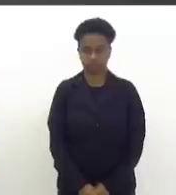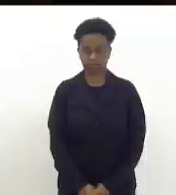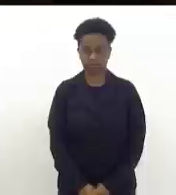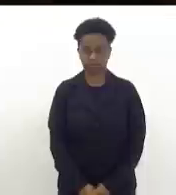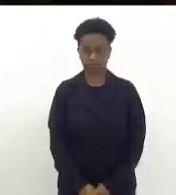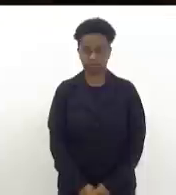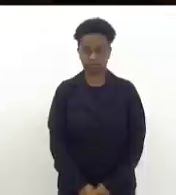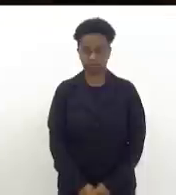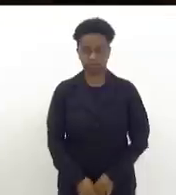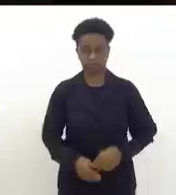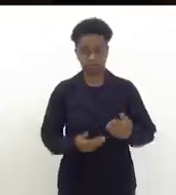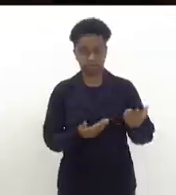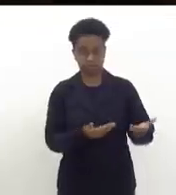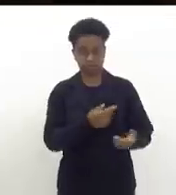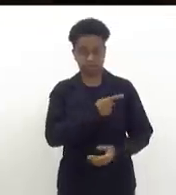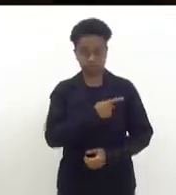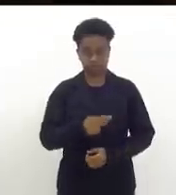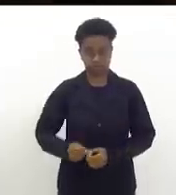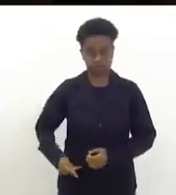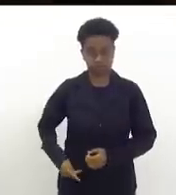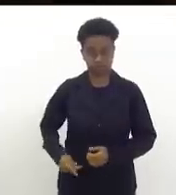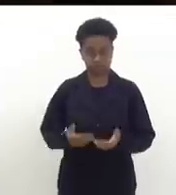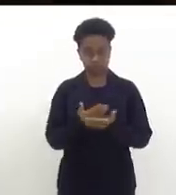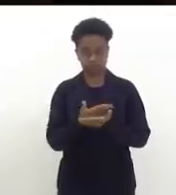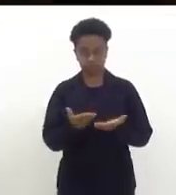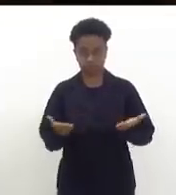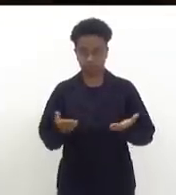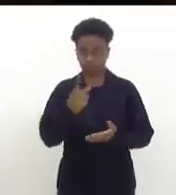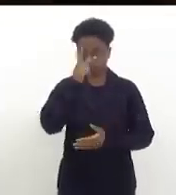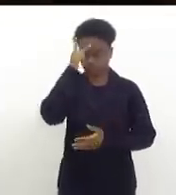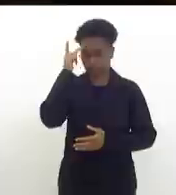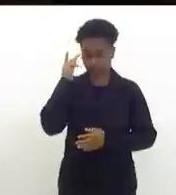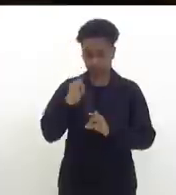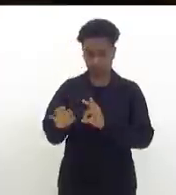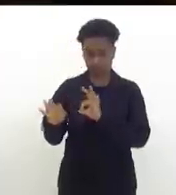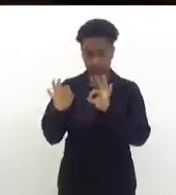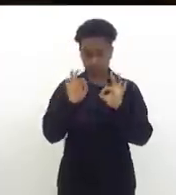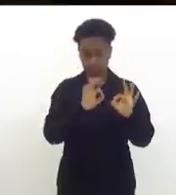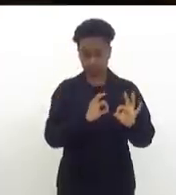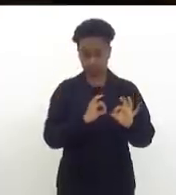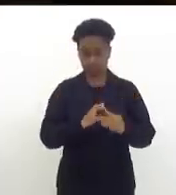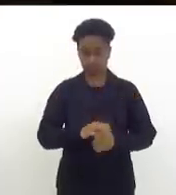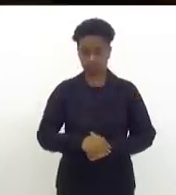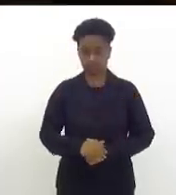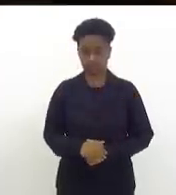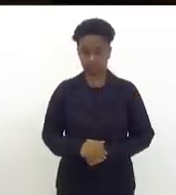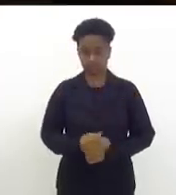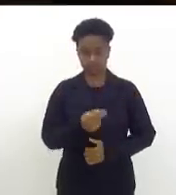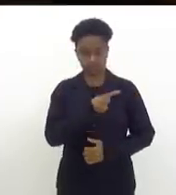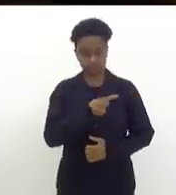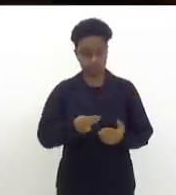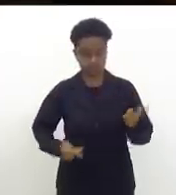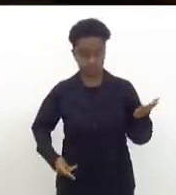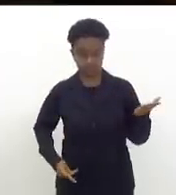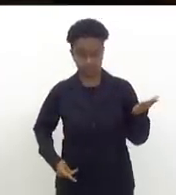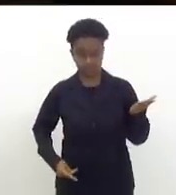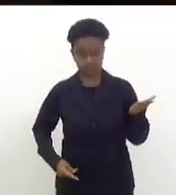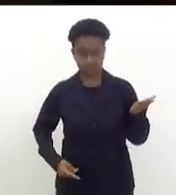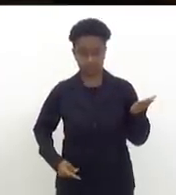o senhor presidente senhoras e senhores Presidente exercício